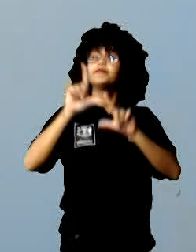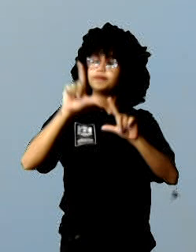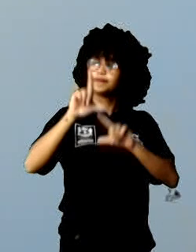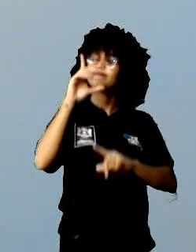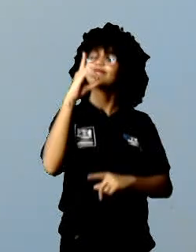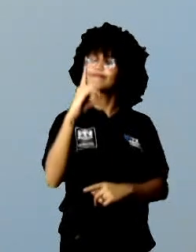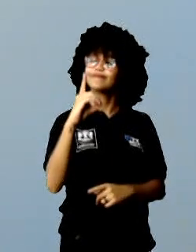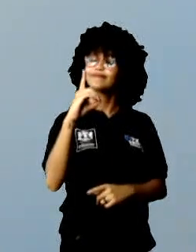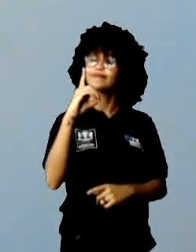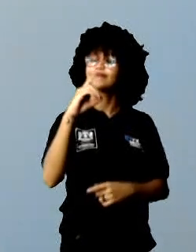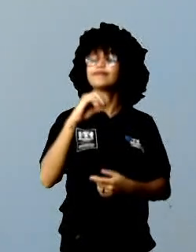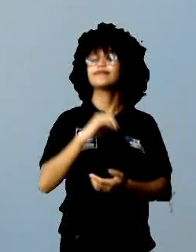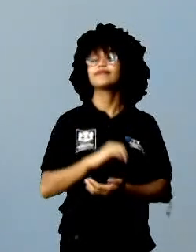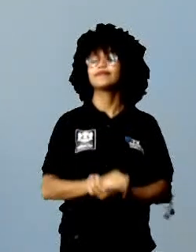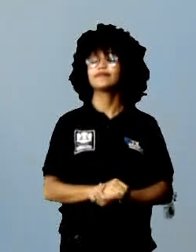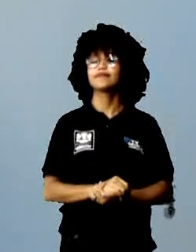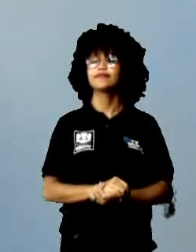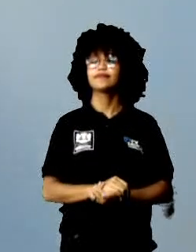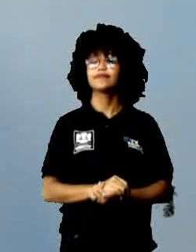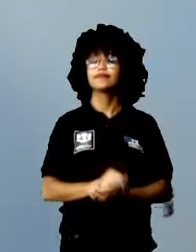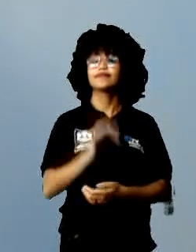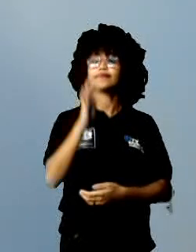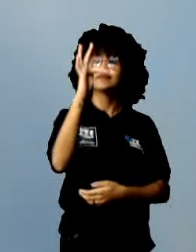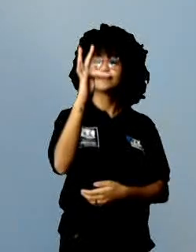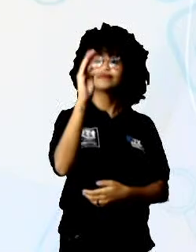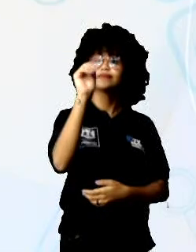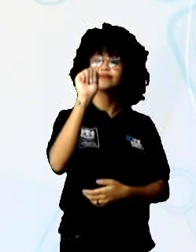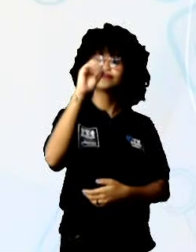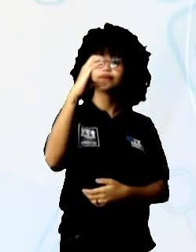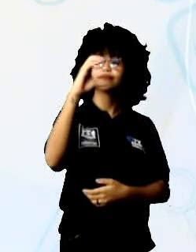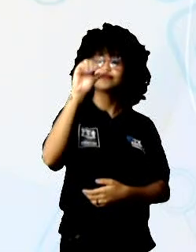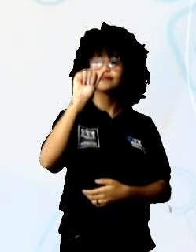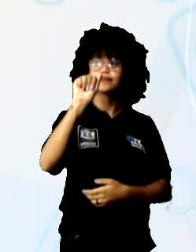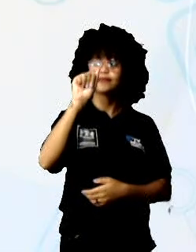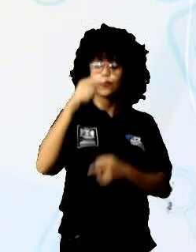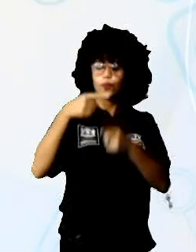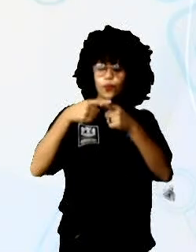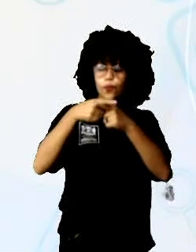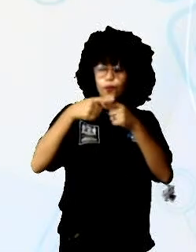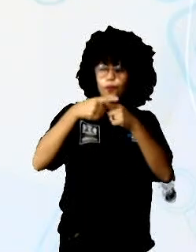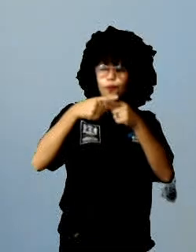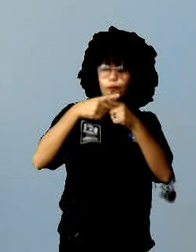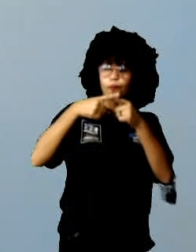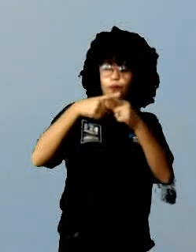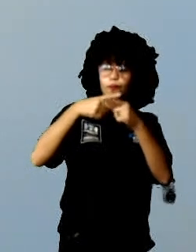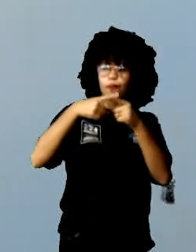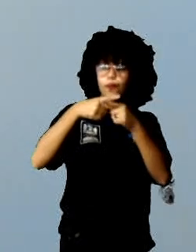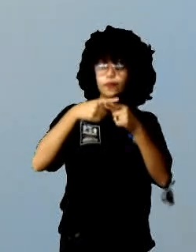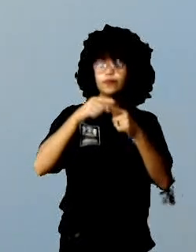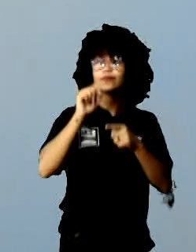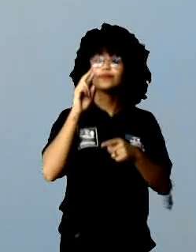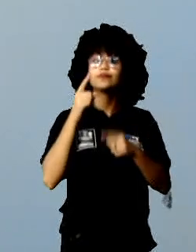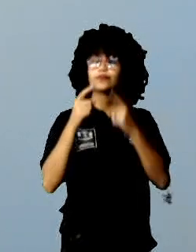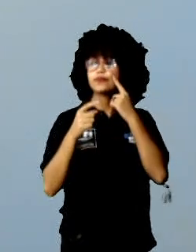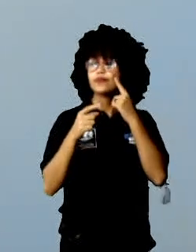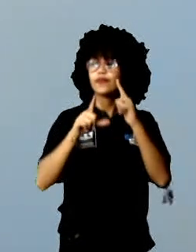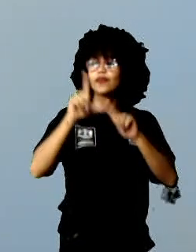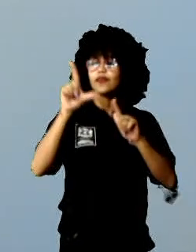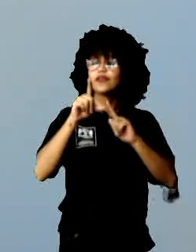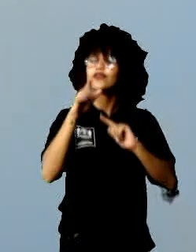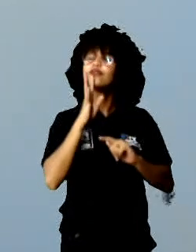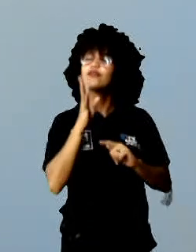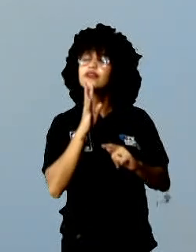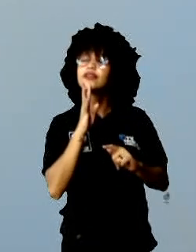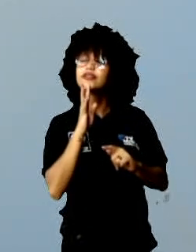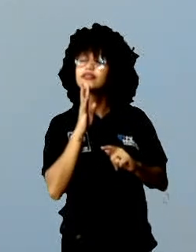a letra d a faca faca Olha a letrinha Você conhece que